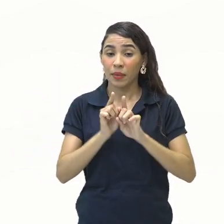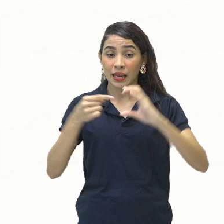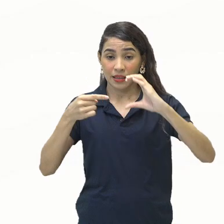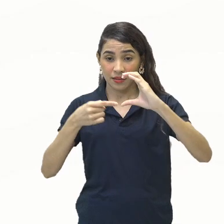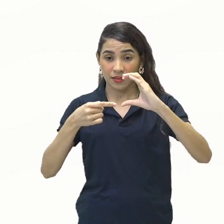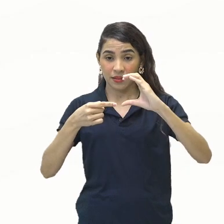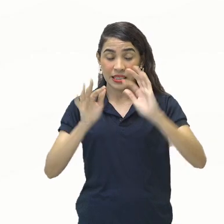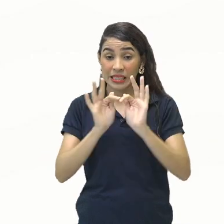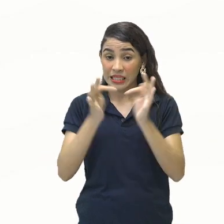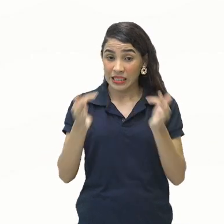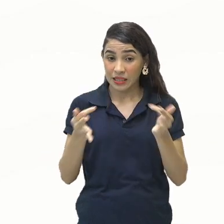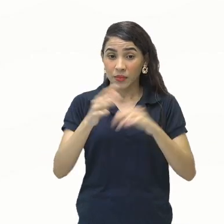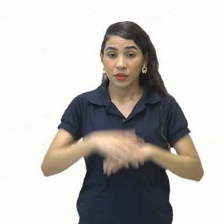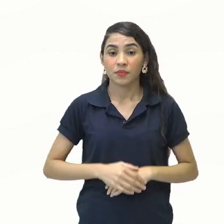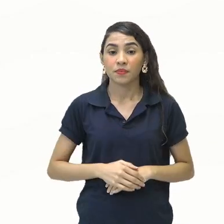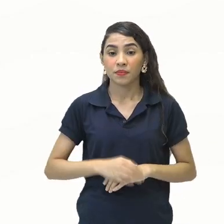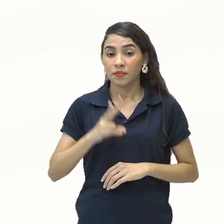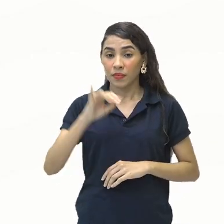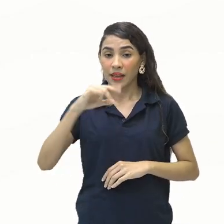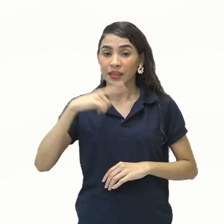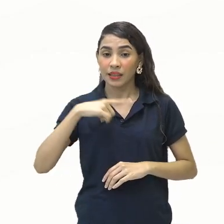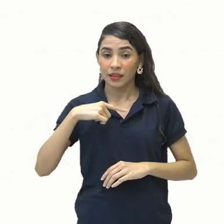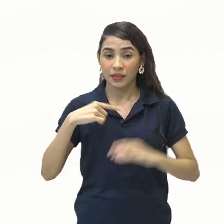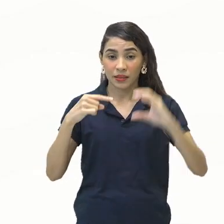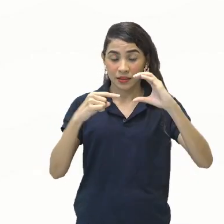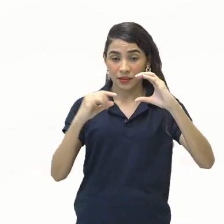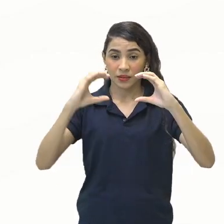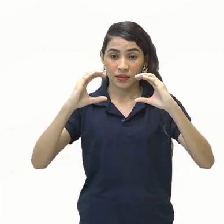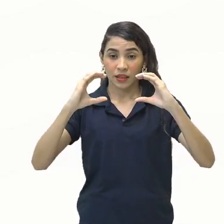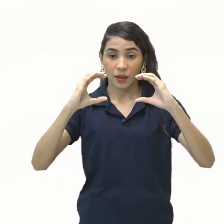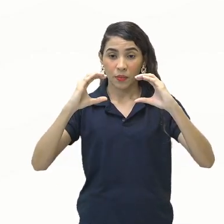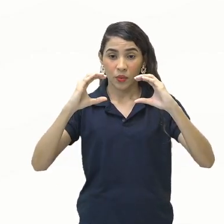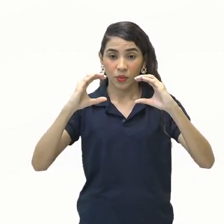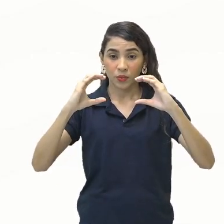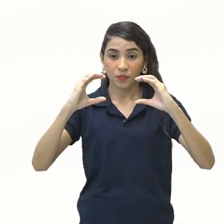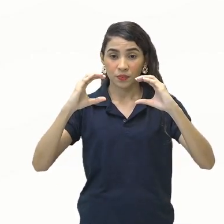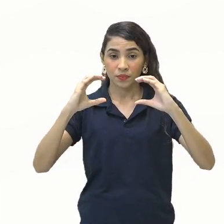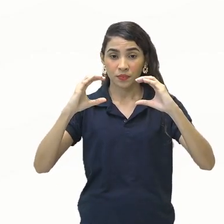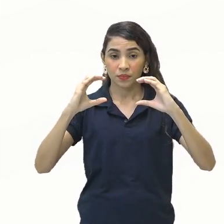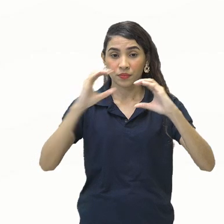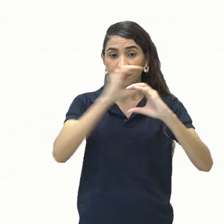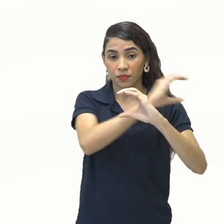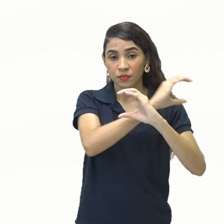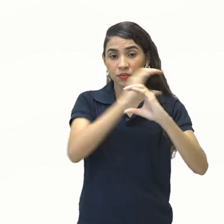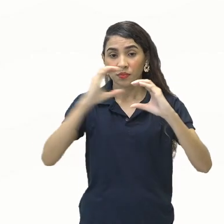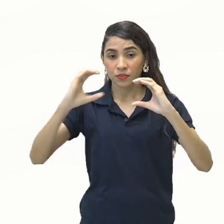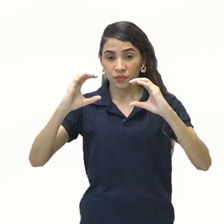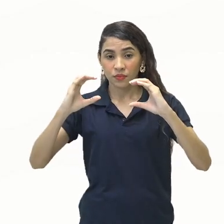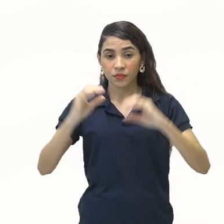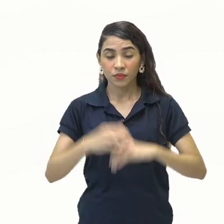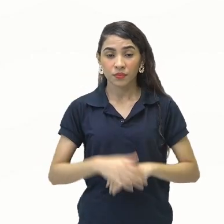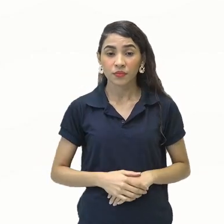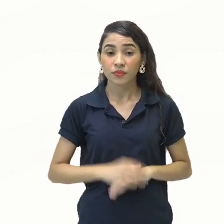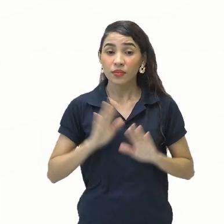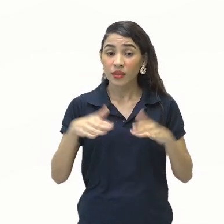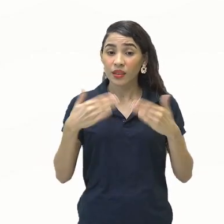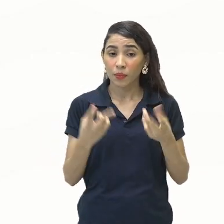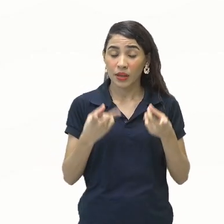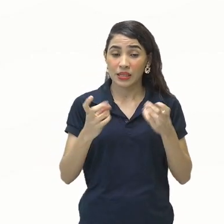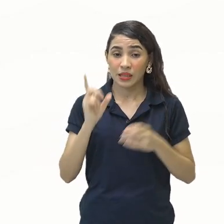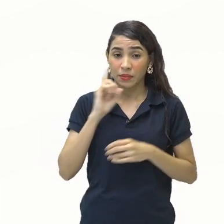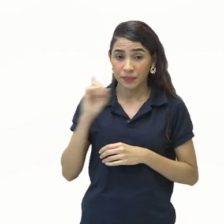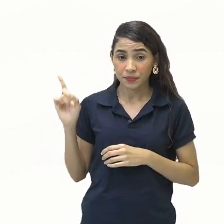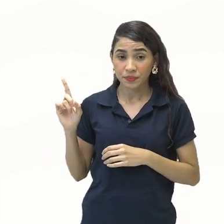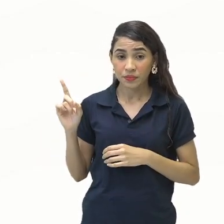tá? E aí aqui a gente vai ter o carbono e o outro carbono, né? Um aqui, outro aqui. Então, note que